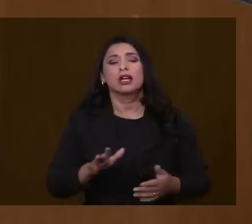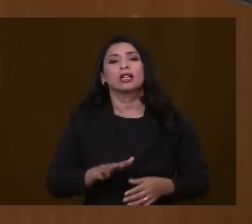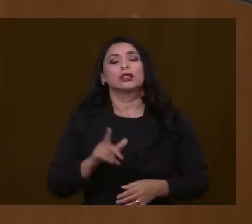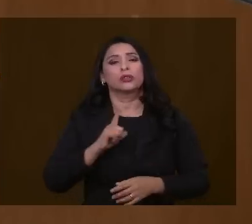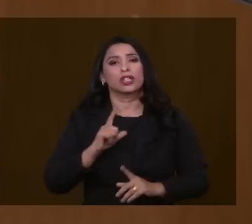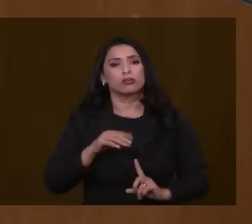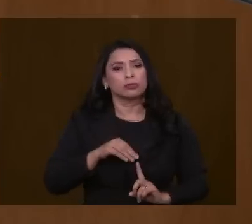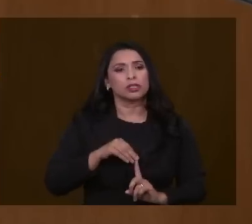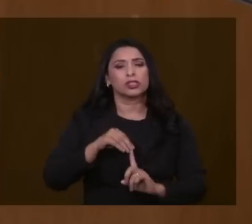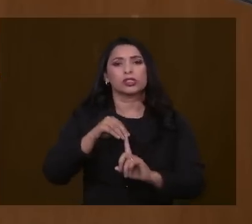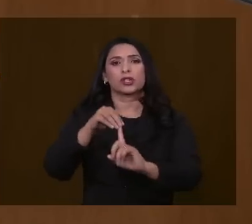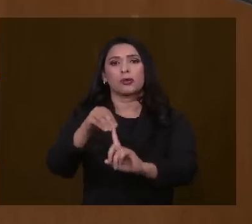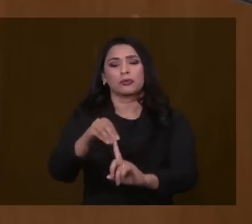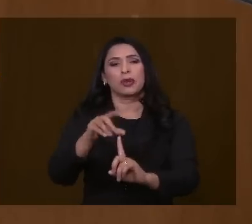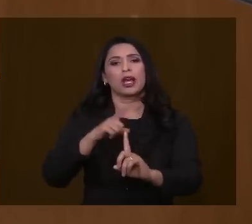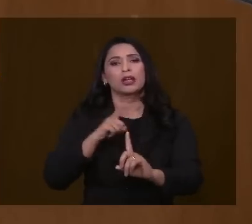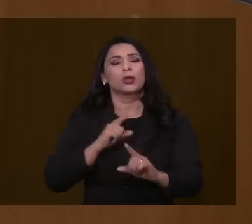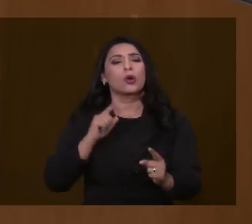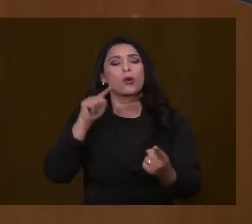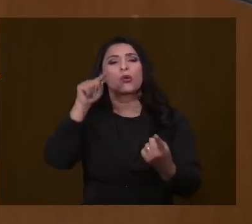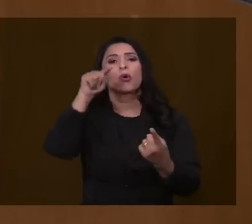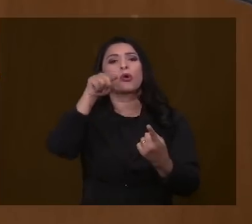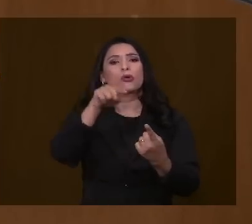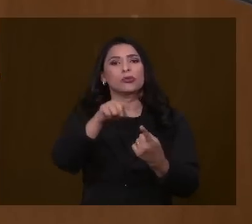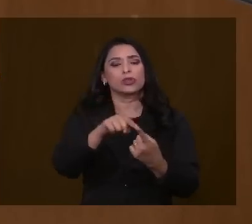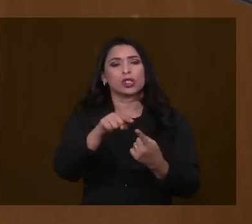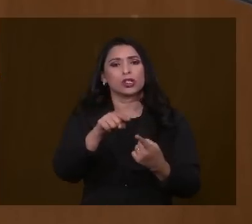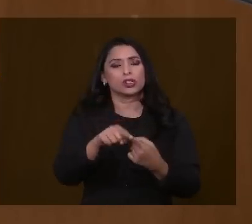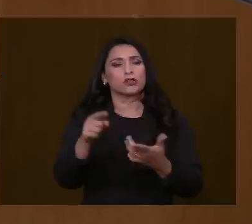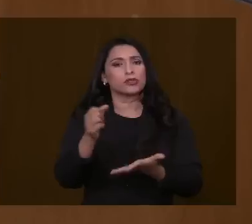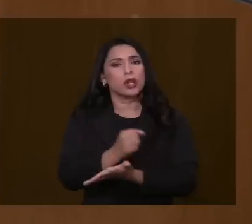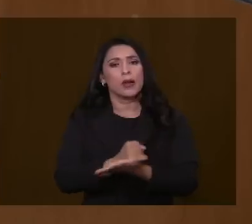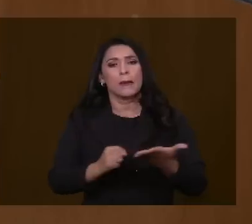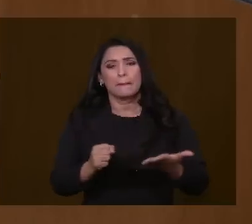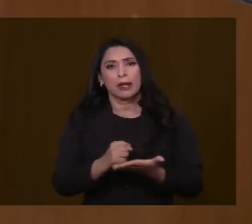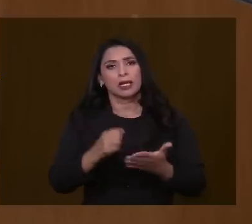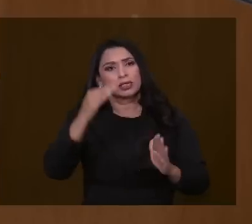a dar eco aos objetivos e princípios